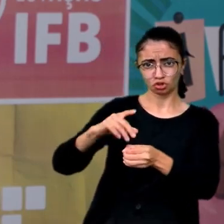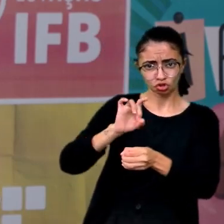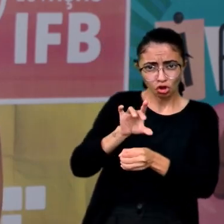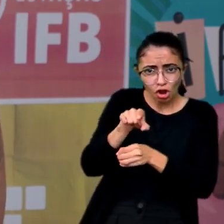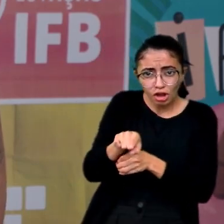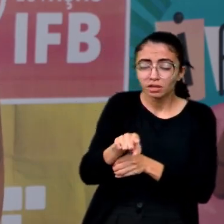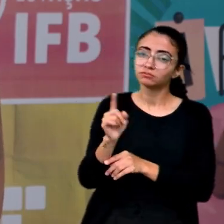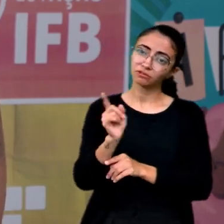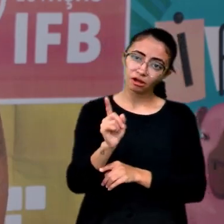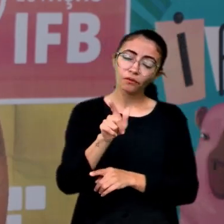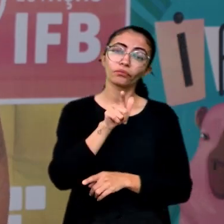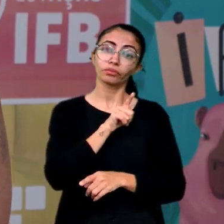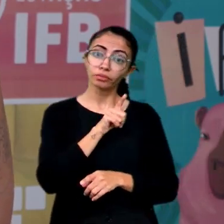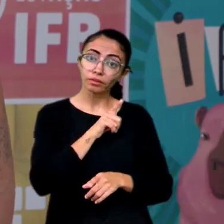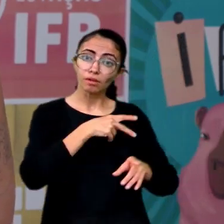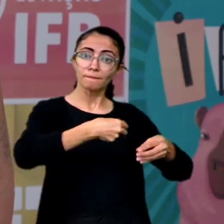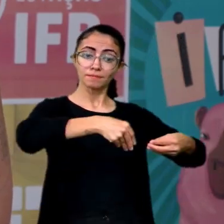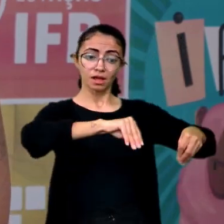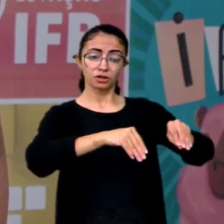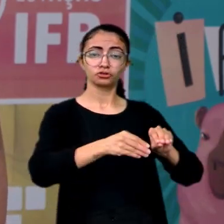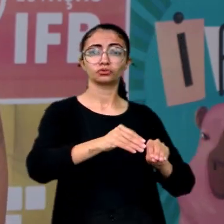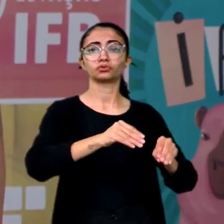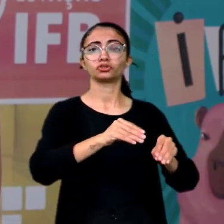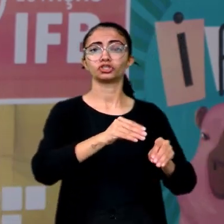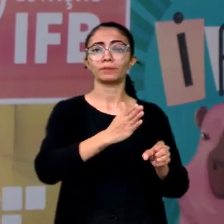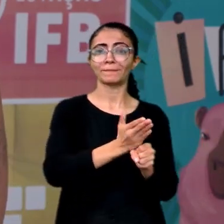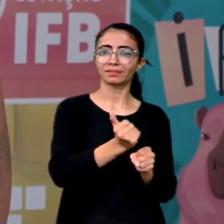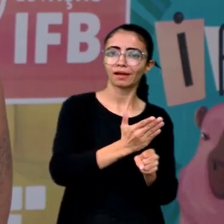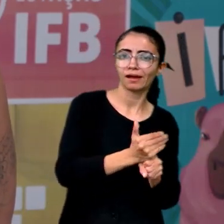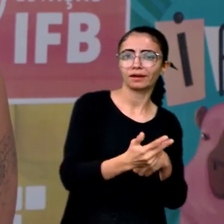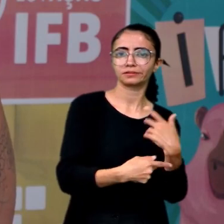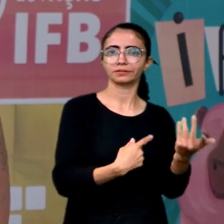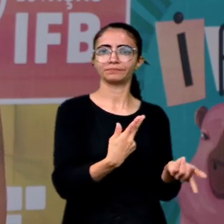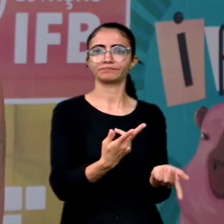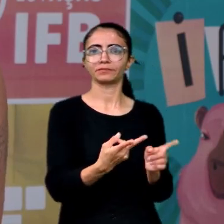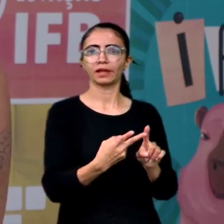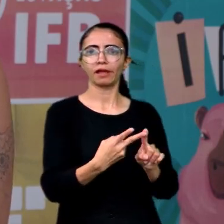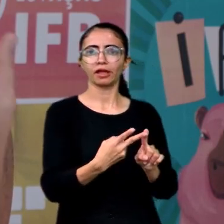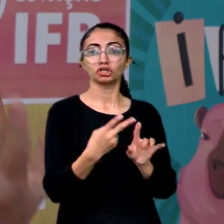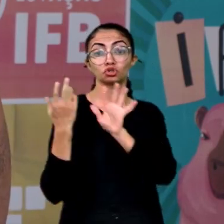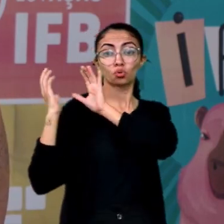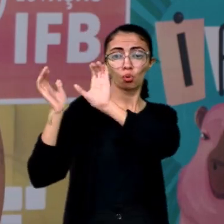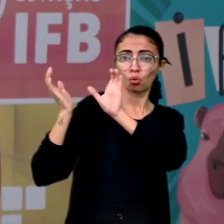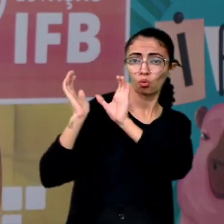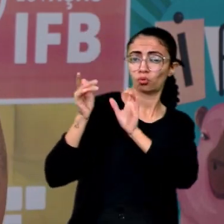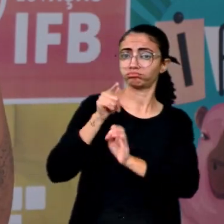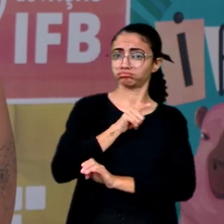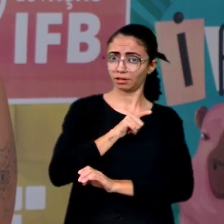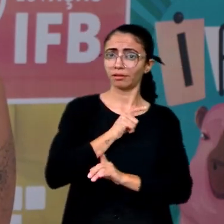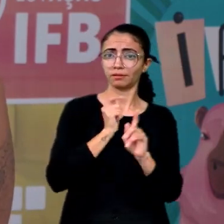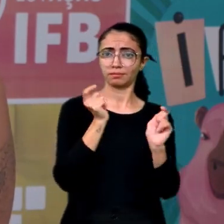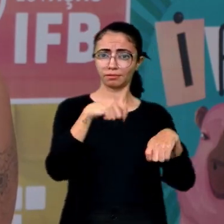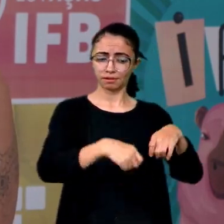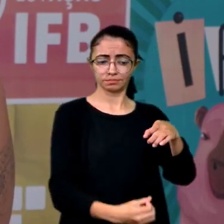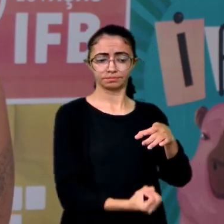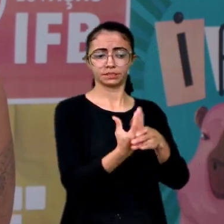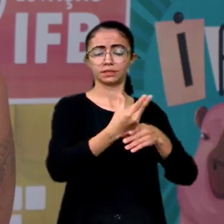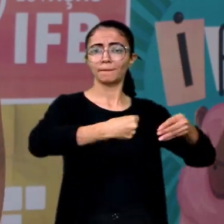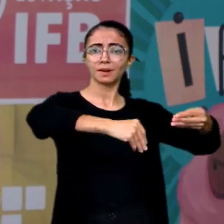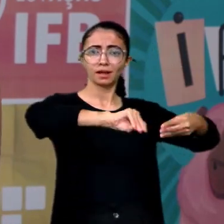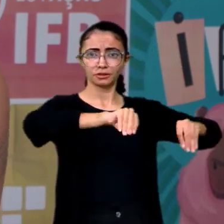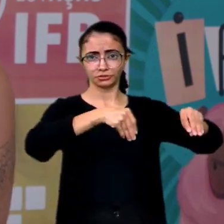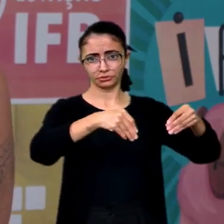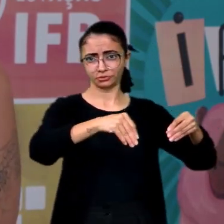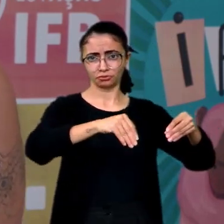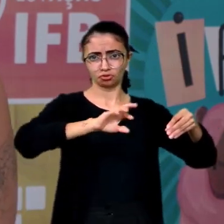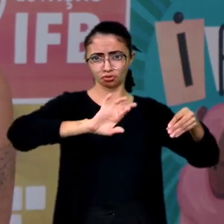de mandioca, de coco, que são os plásticos. Total. A gente não produz só de petróleo, e